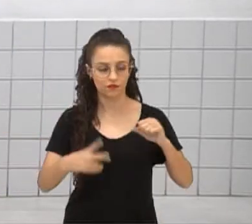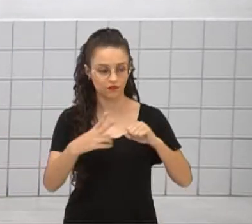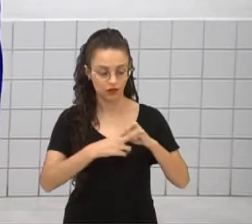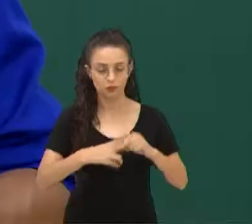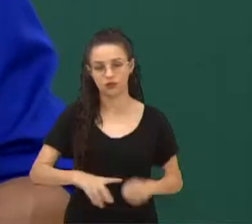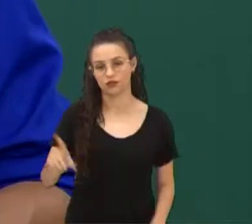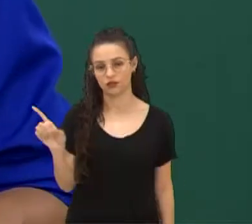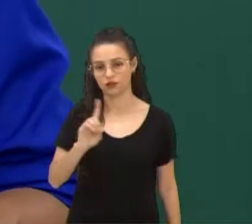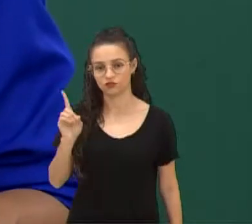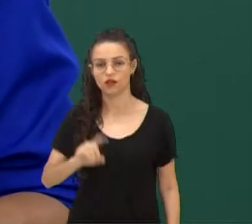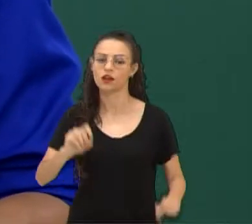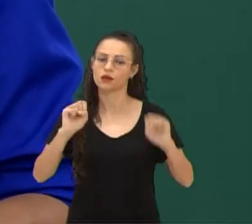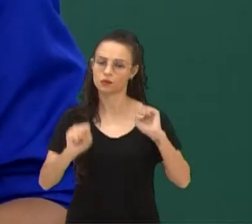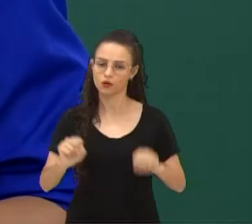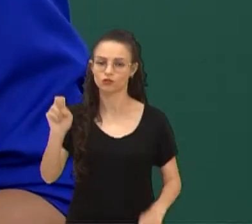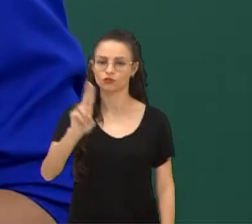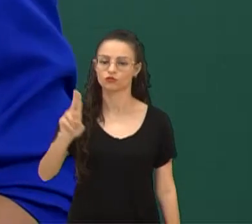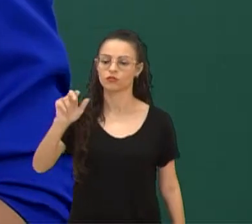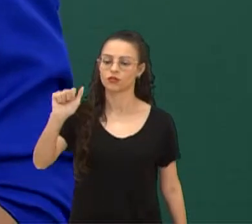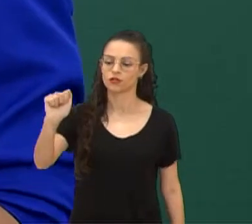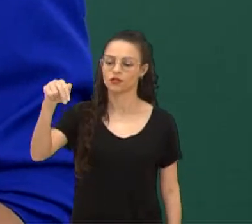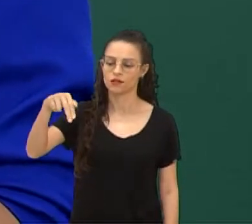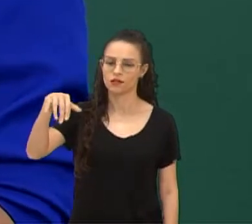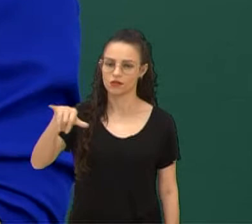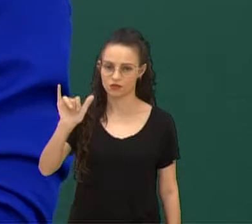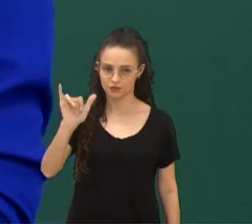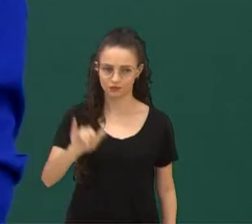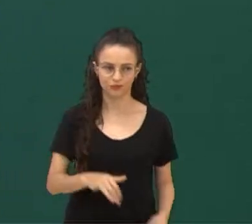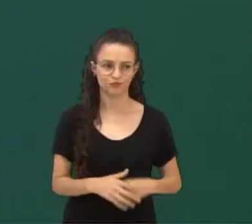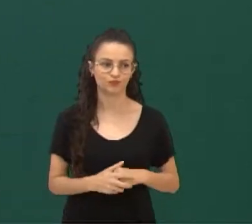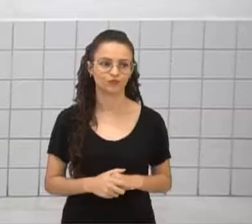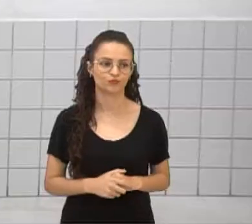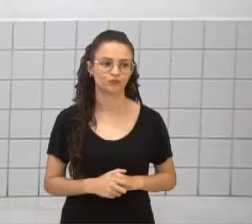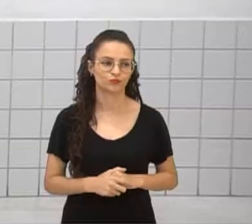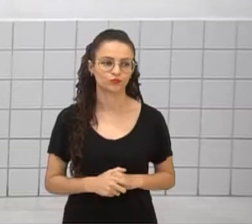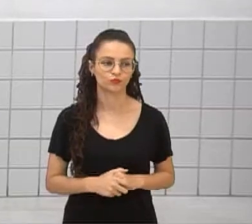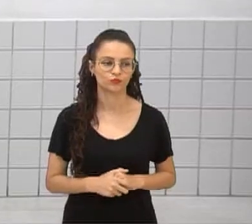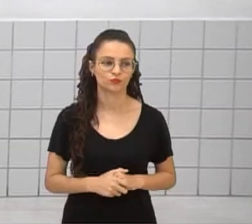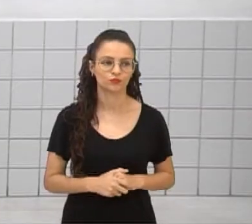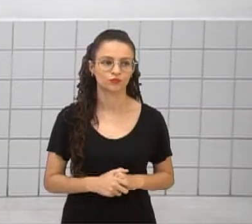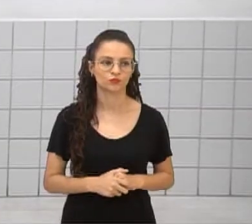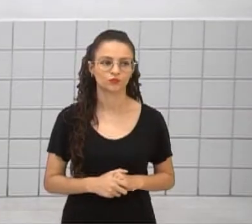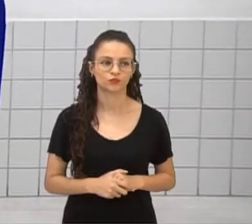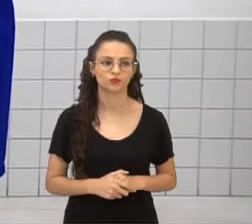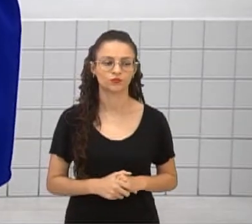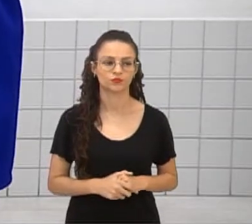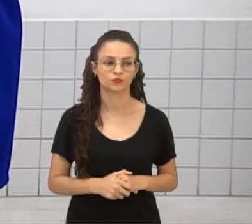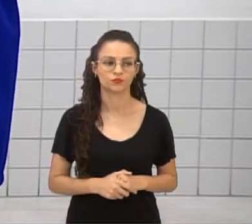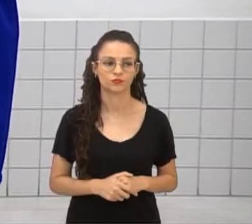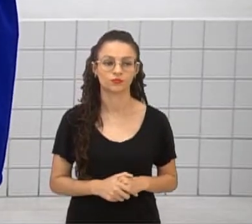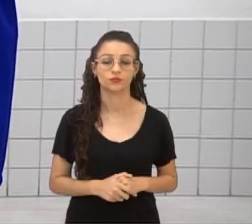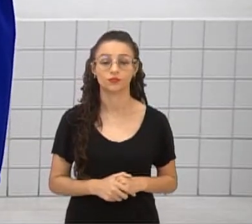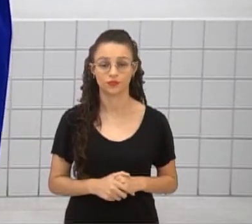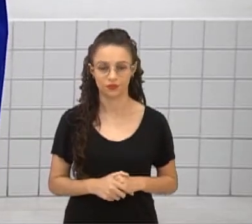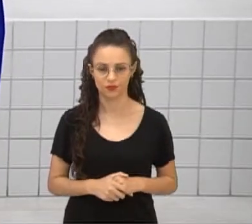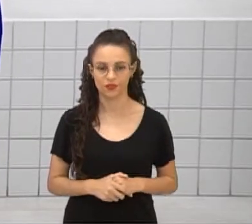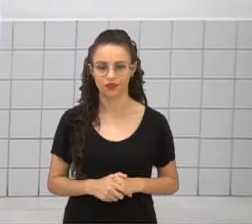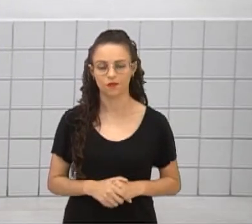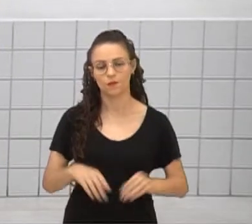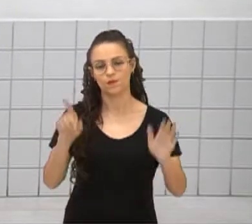na negativa aí você pode utilizar o n alguém ficando ele não né que mais a